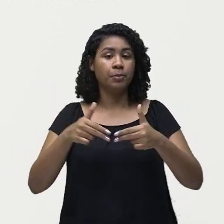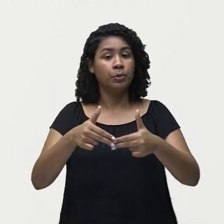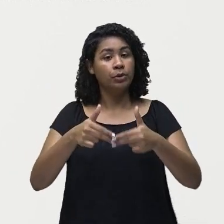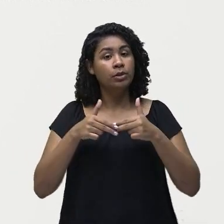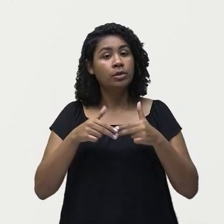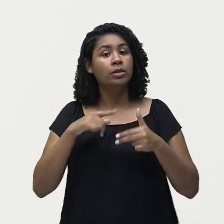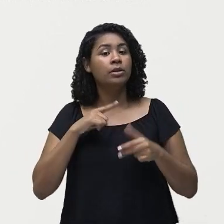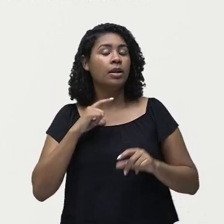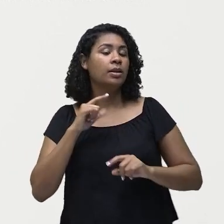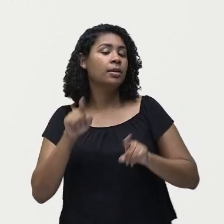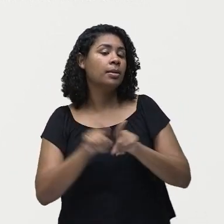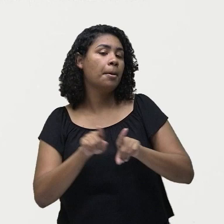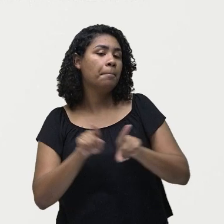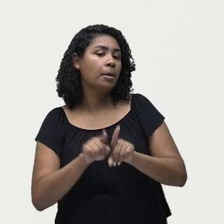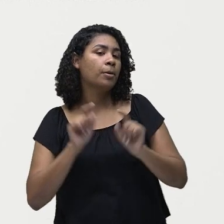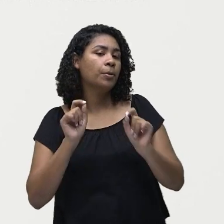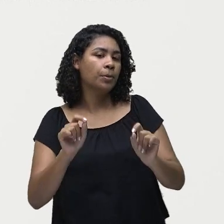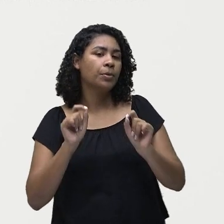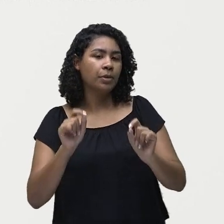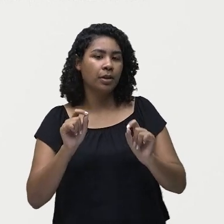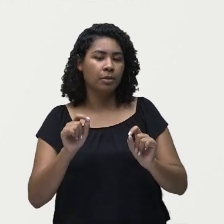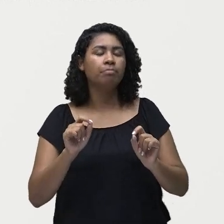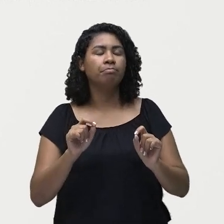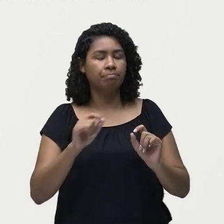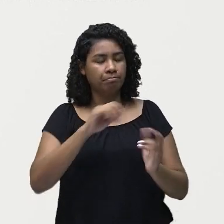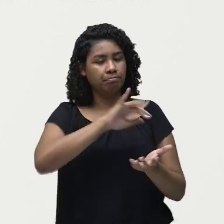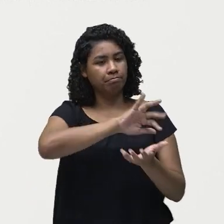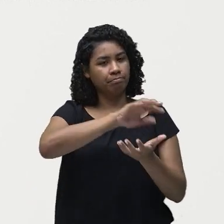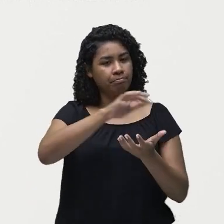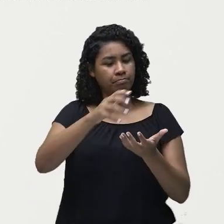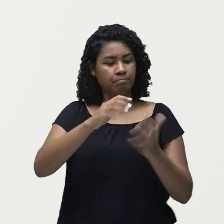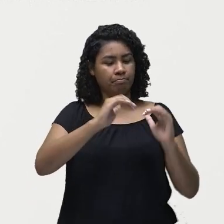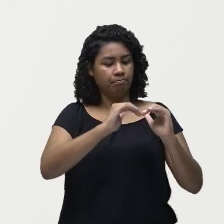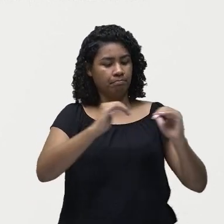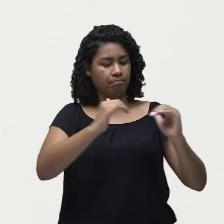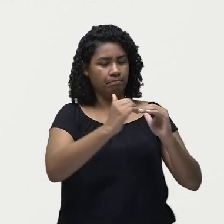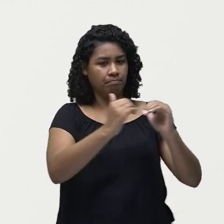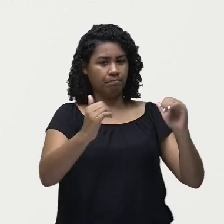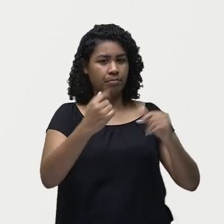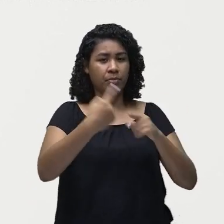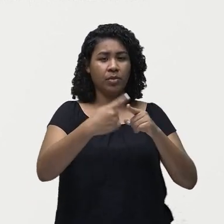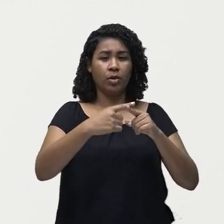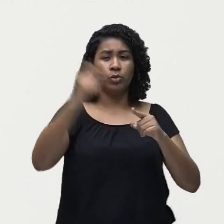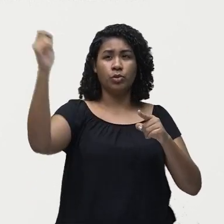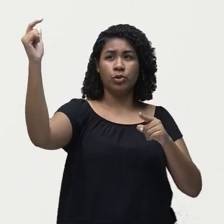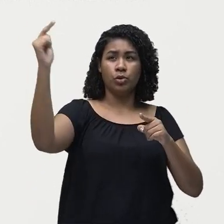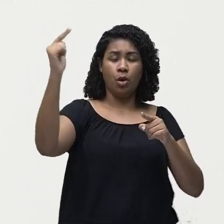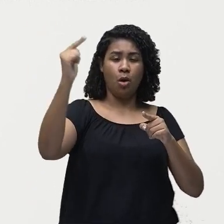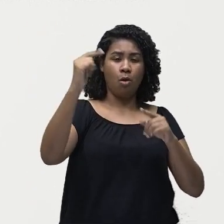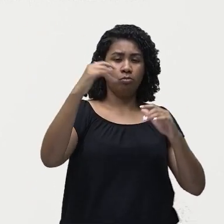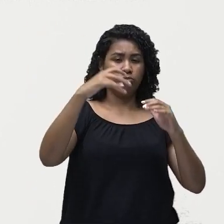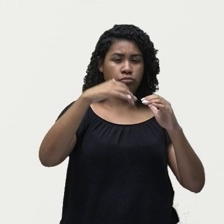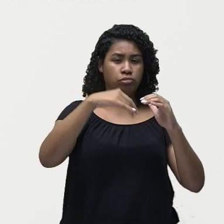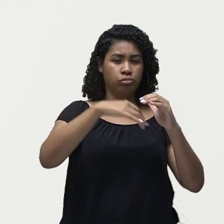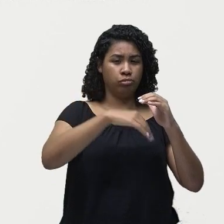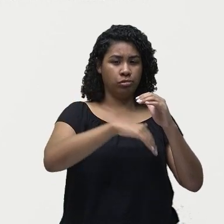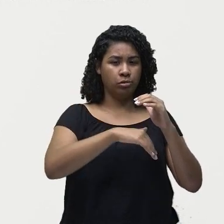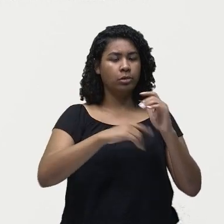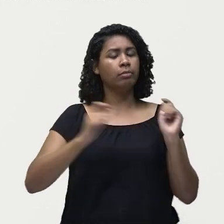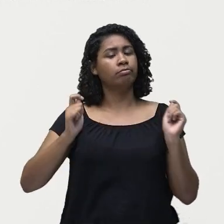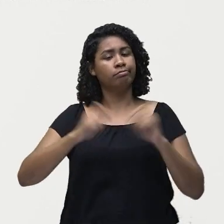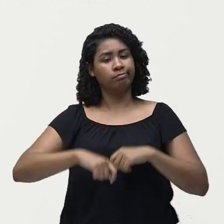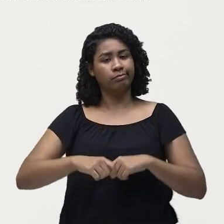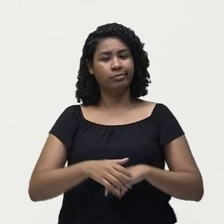relacionado também com um buraco na camada de ozônio. Por quê? Os raios conseguem alcançar a nossa superfície com